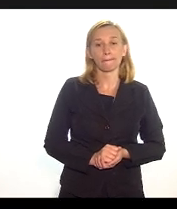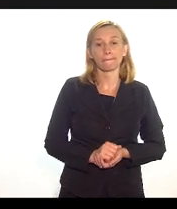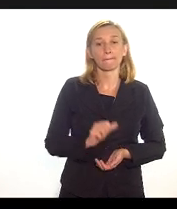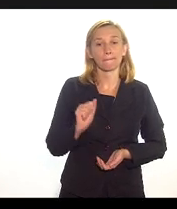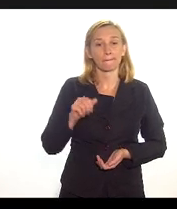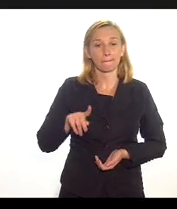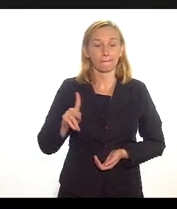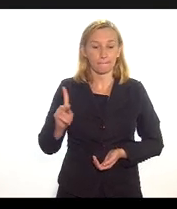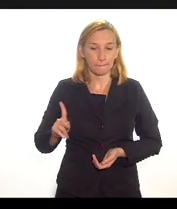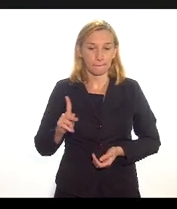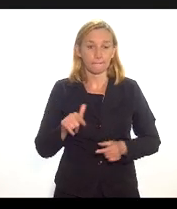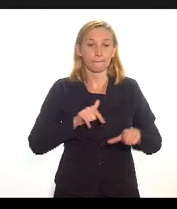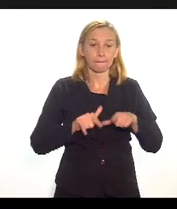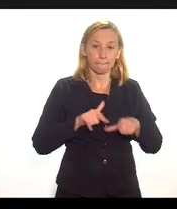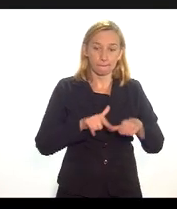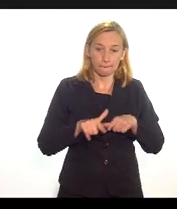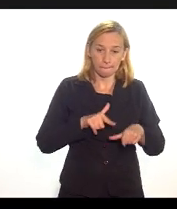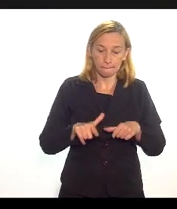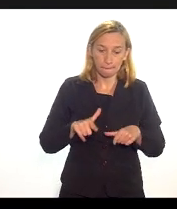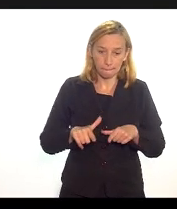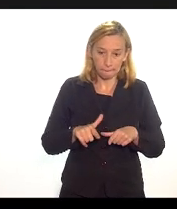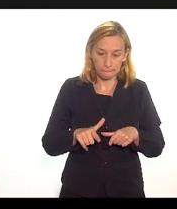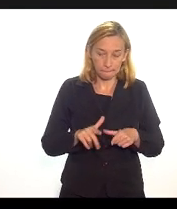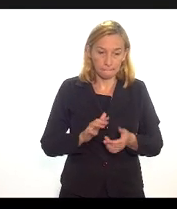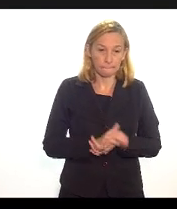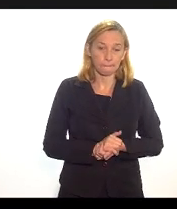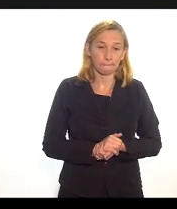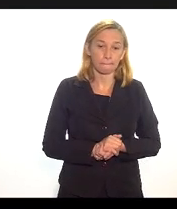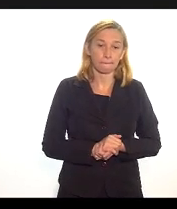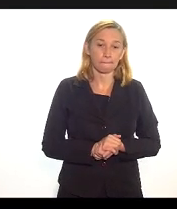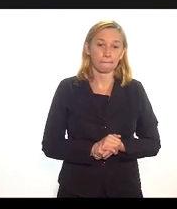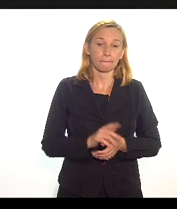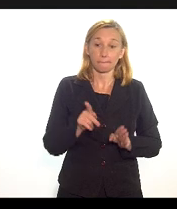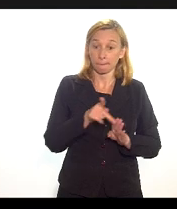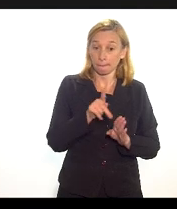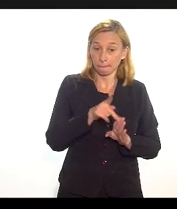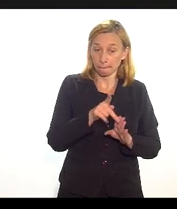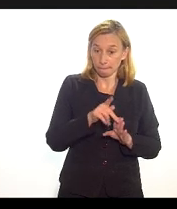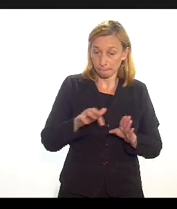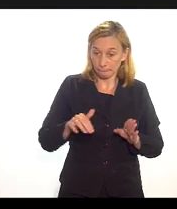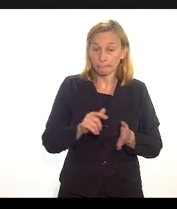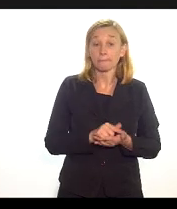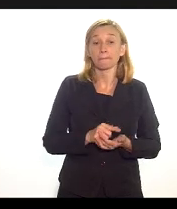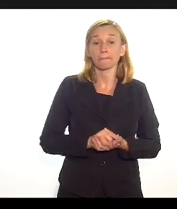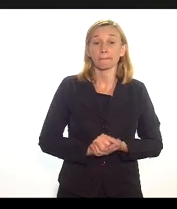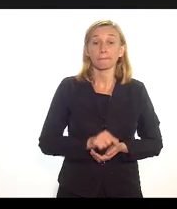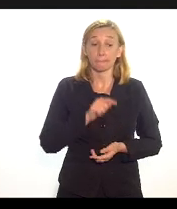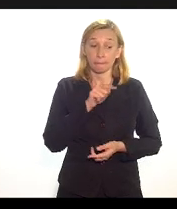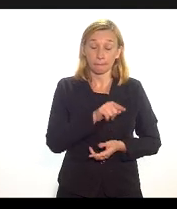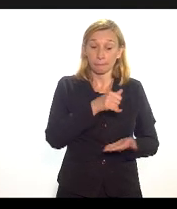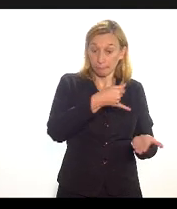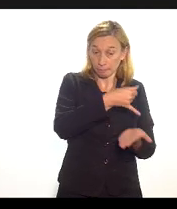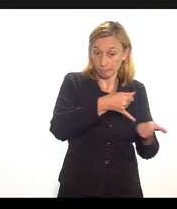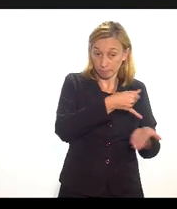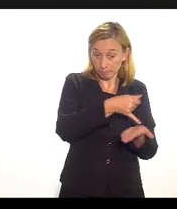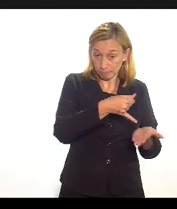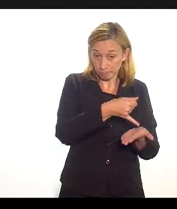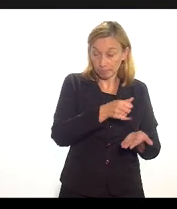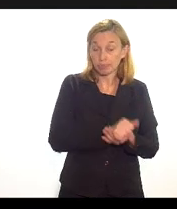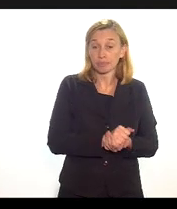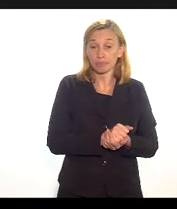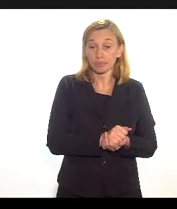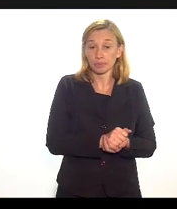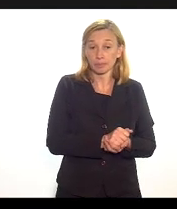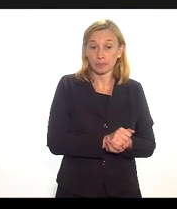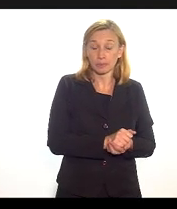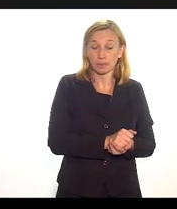ANP trabalhou num ajuste de portaria, tá? Para que aquele óleo, vamos dizer assim, fosse